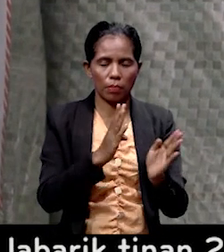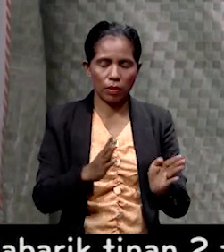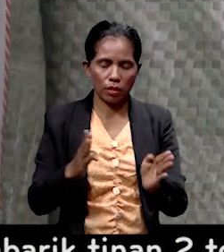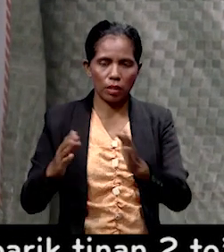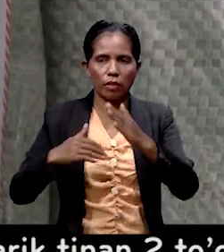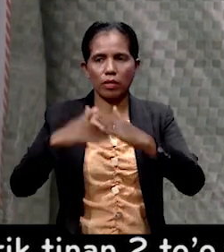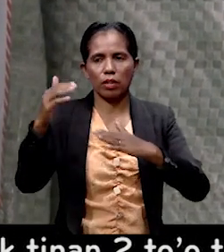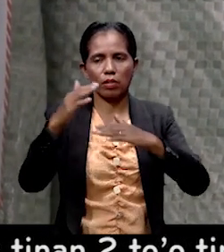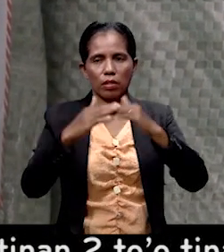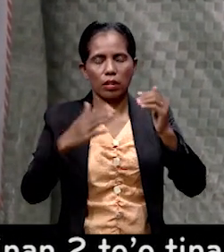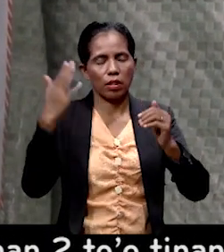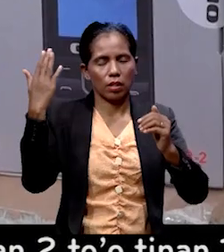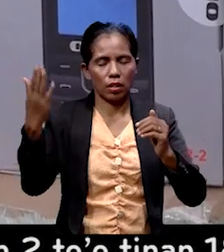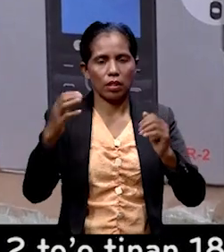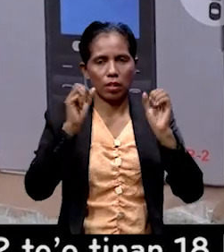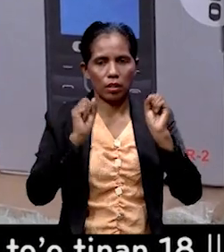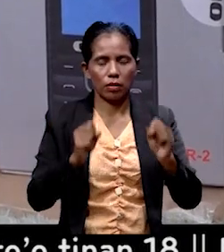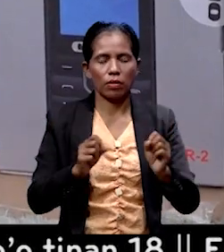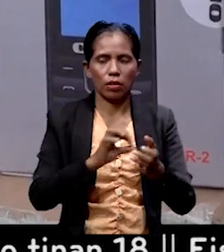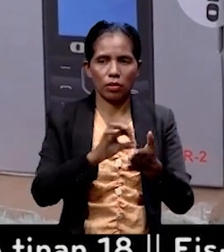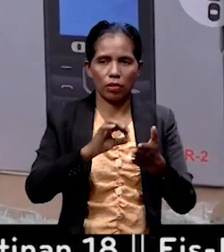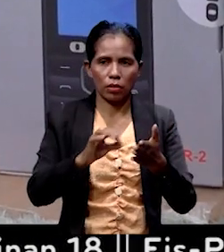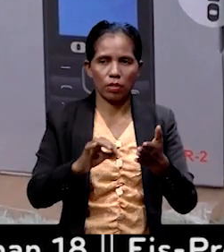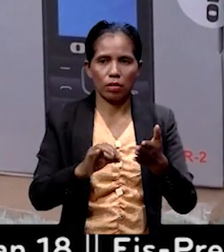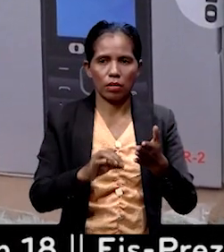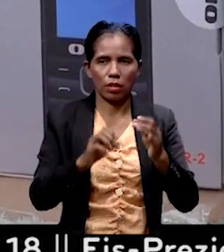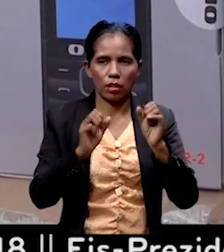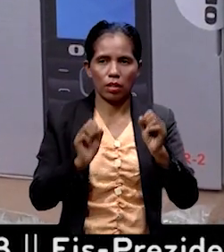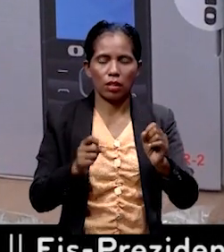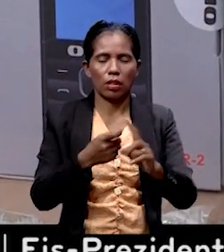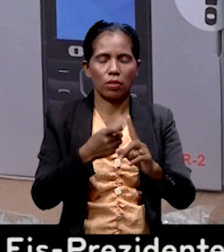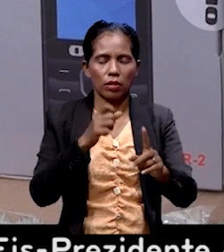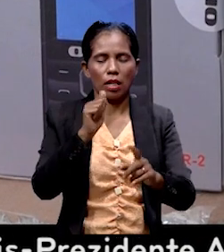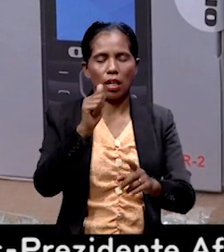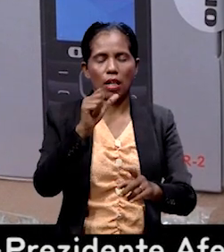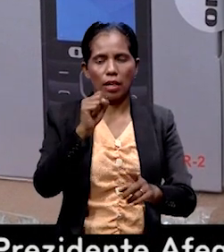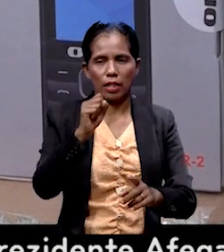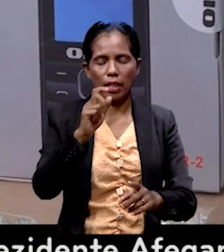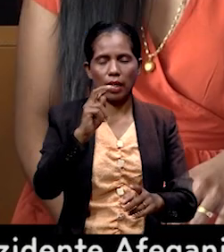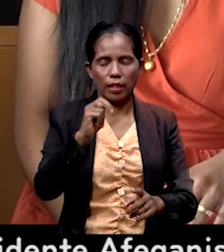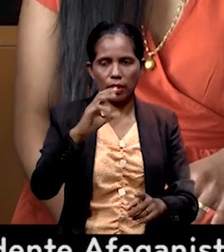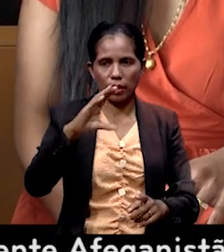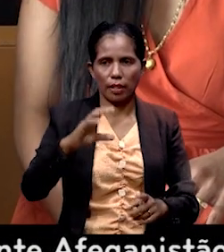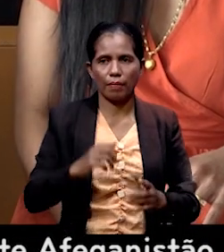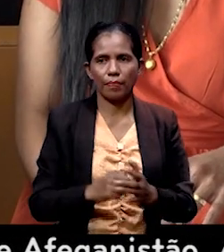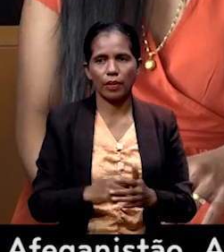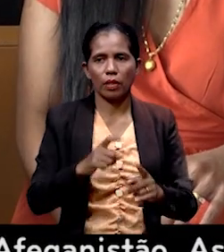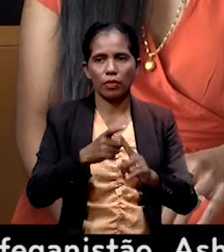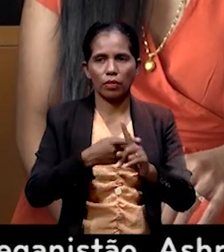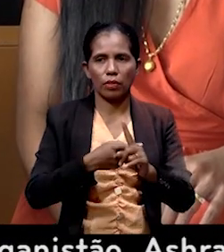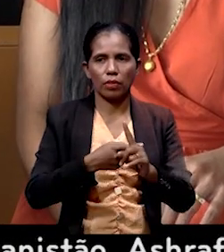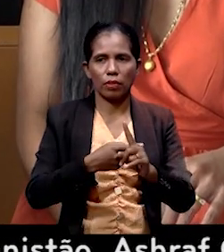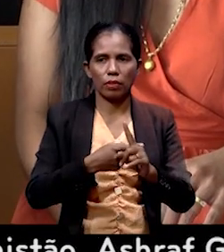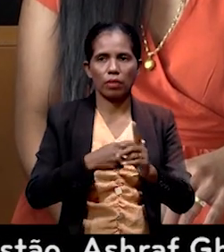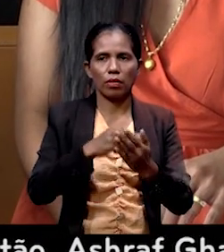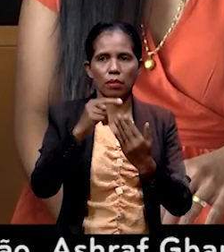infraestrutura telecomunicação nian, ho di preencher requisitos técnico husi ANC. Fulan maio 2020, hamos ona